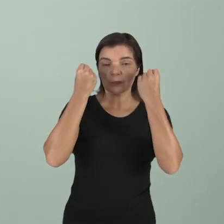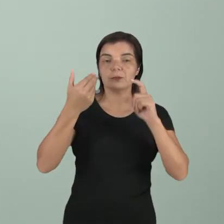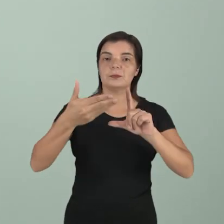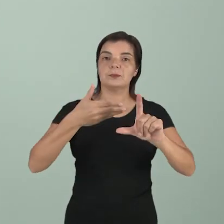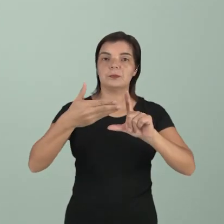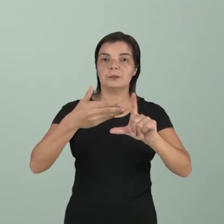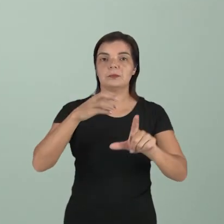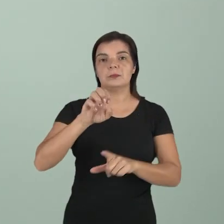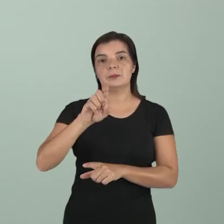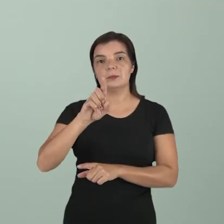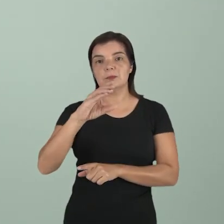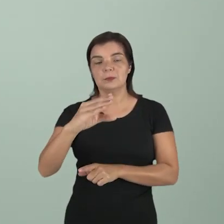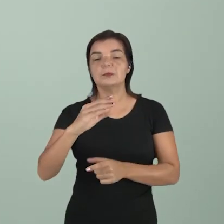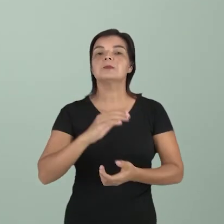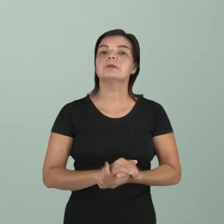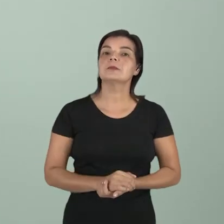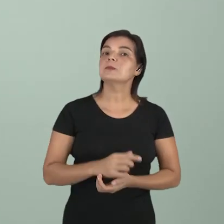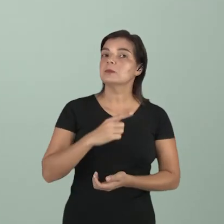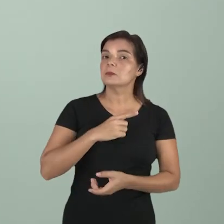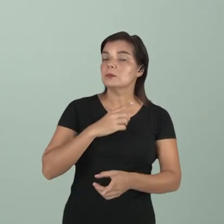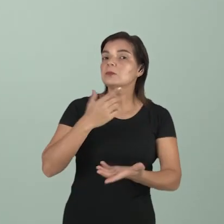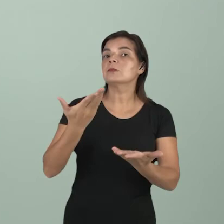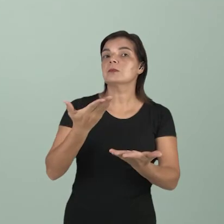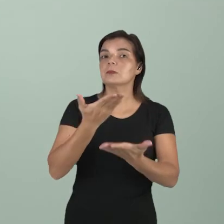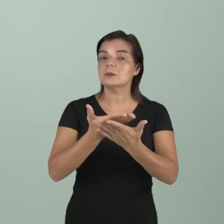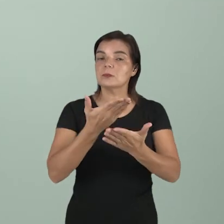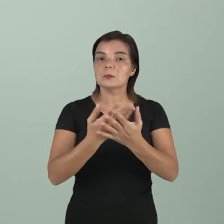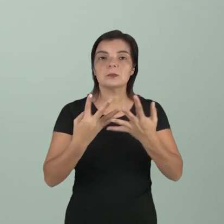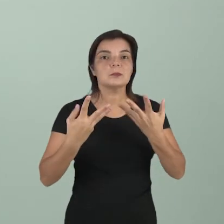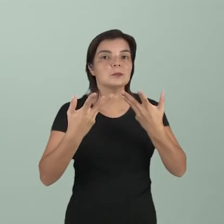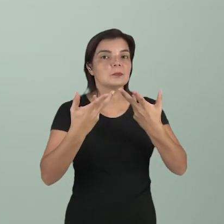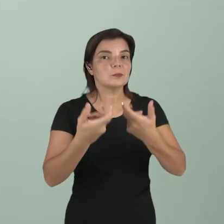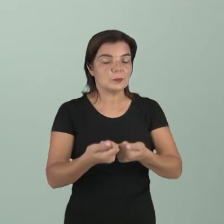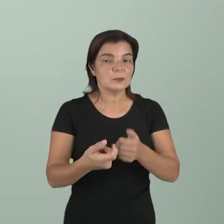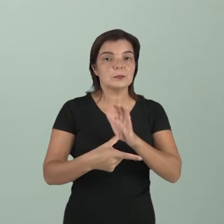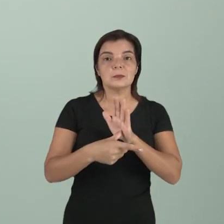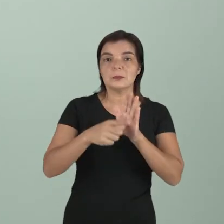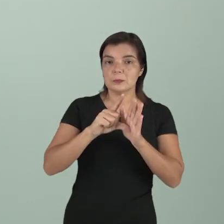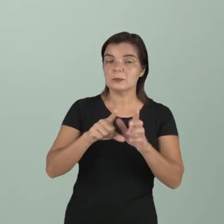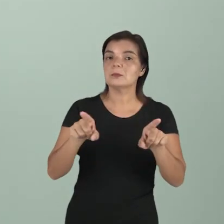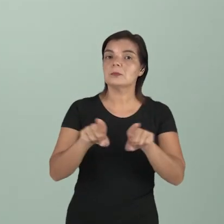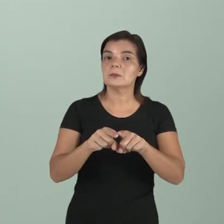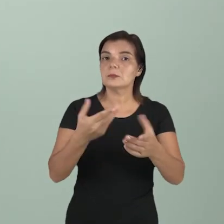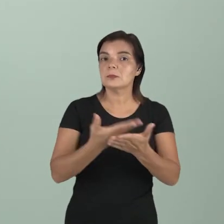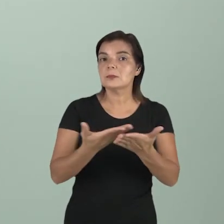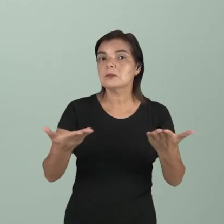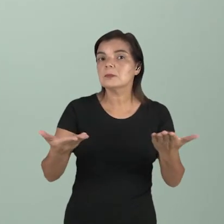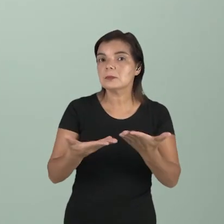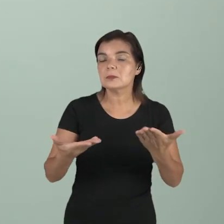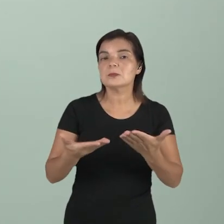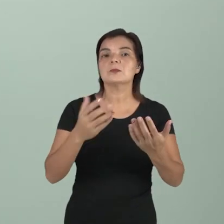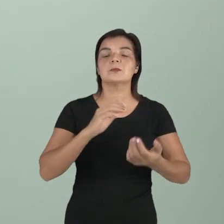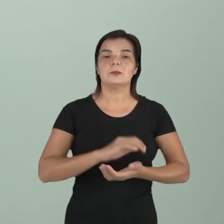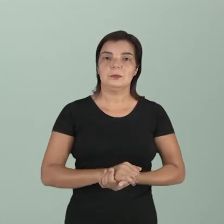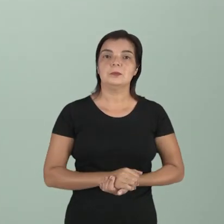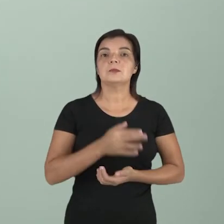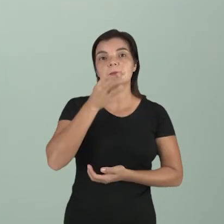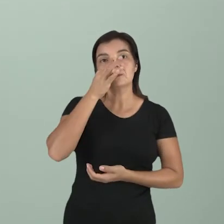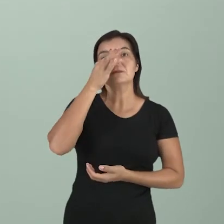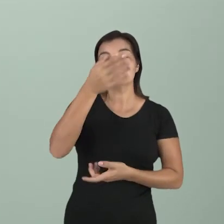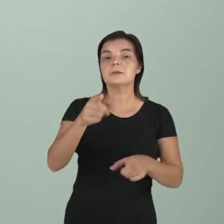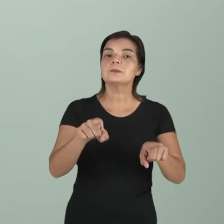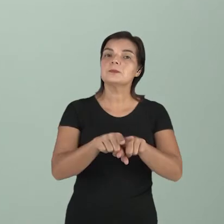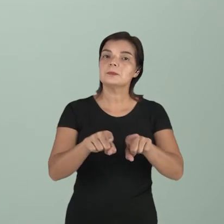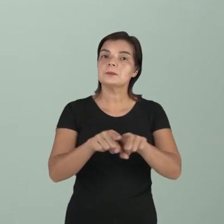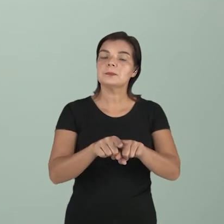do Brasil, nós vamos perceber que dentro desses estados também eles possuem as suas diversidades locais,